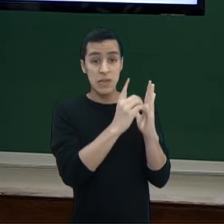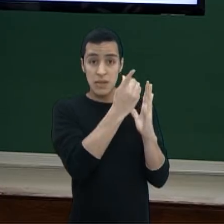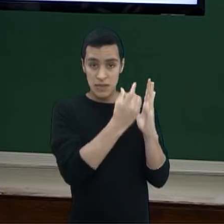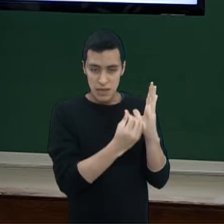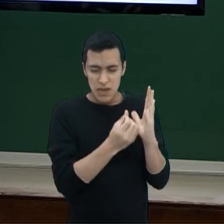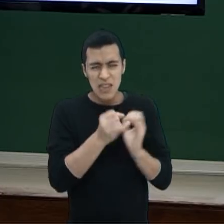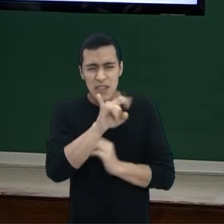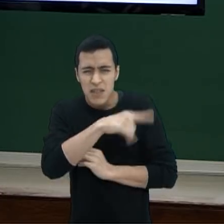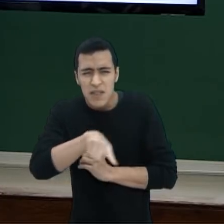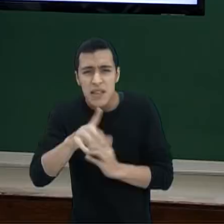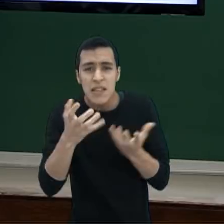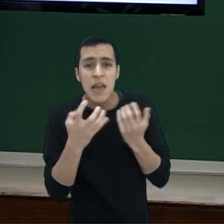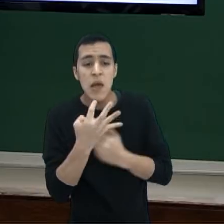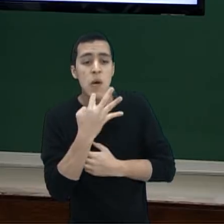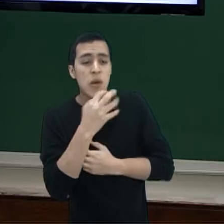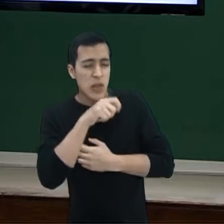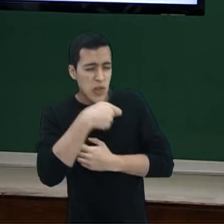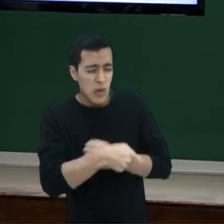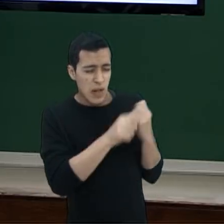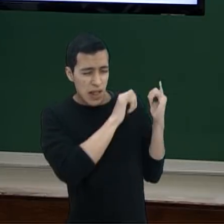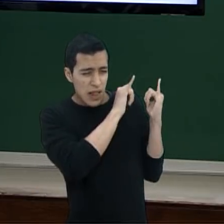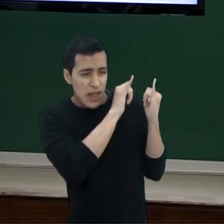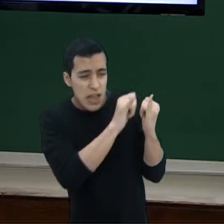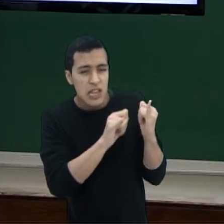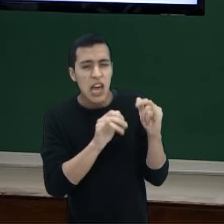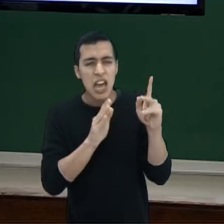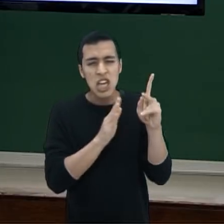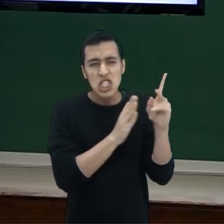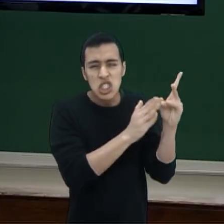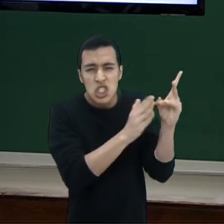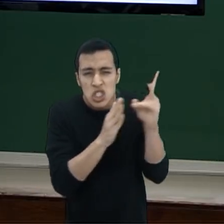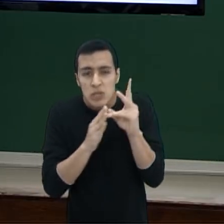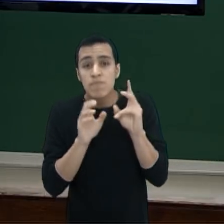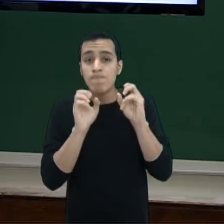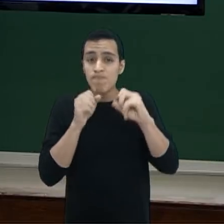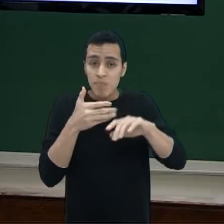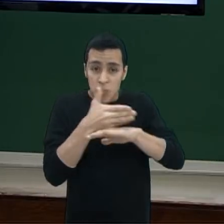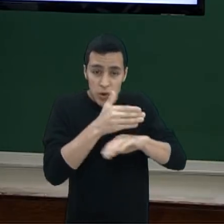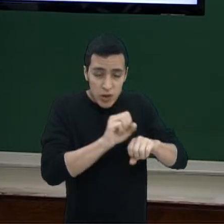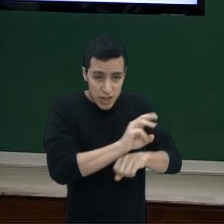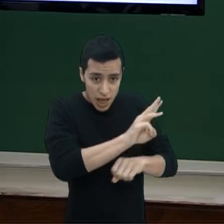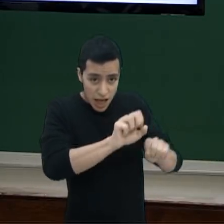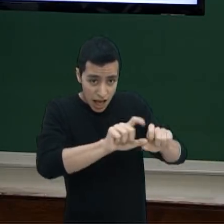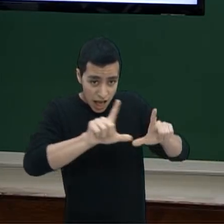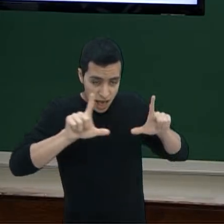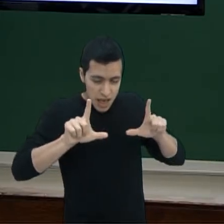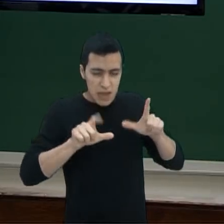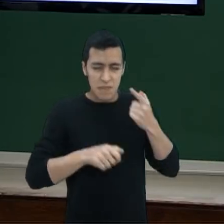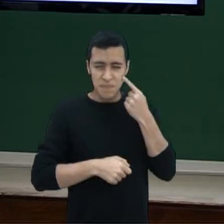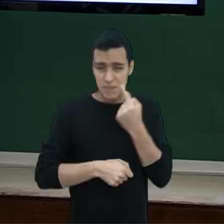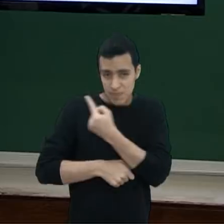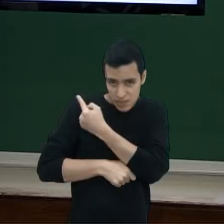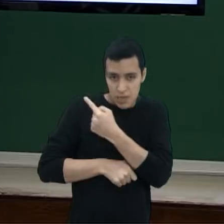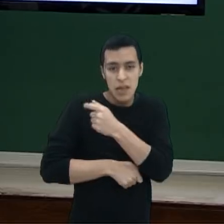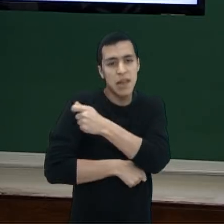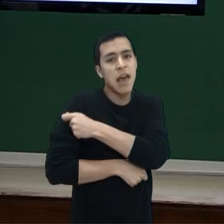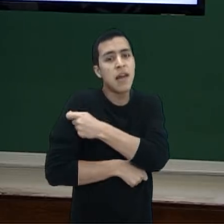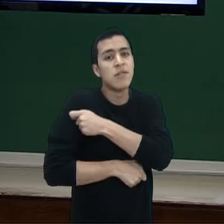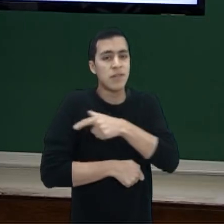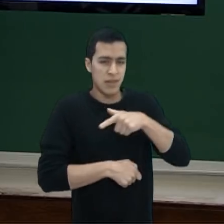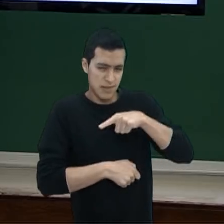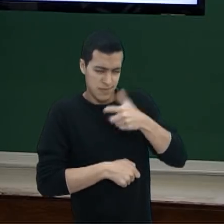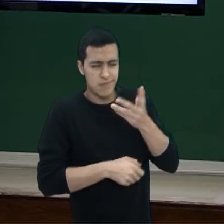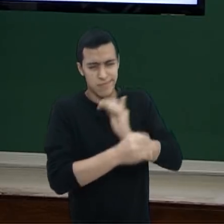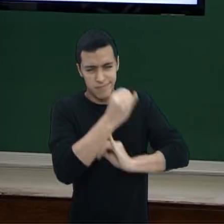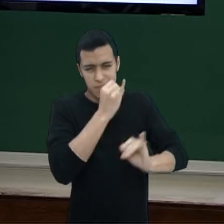as lendas indígenas, né, e outras lendas, vocês podem acessar aí o site, né, que eu vou deixar disponibilizado para os alunos que têm acesso